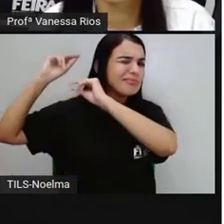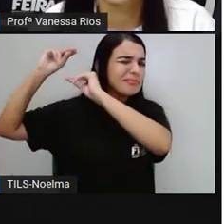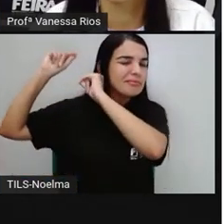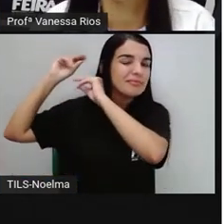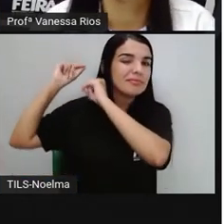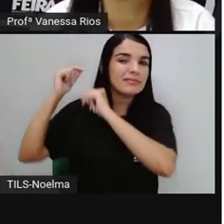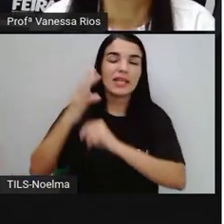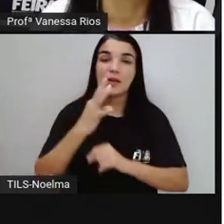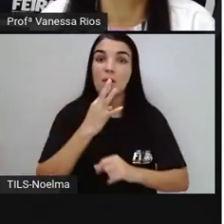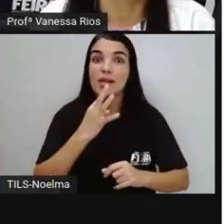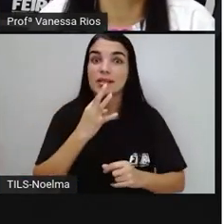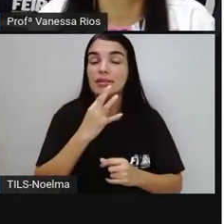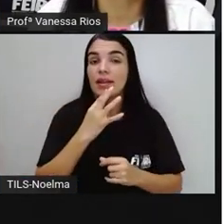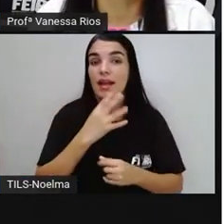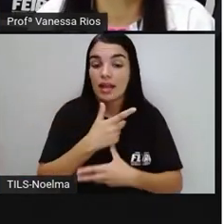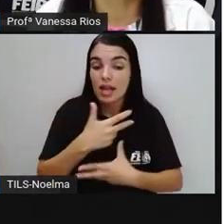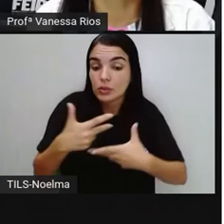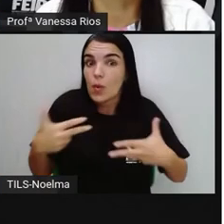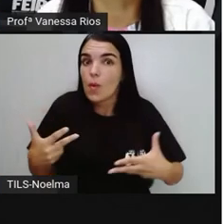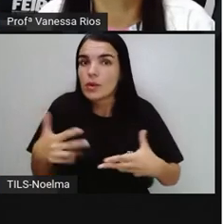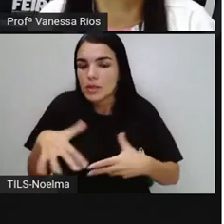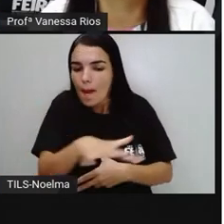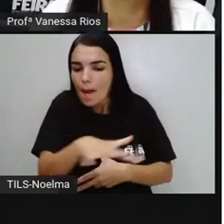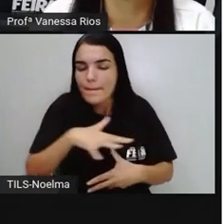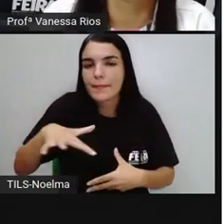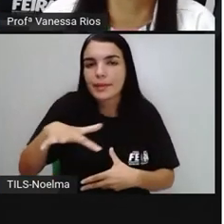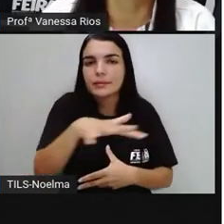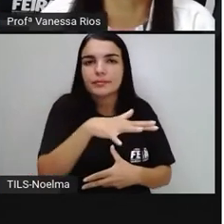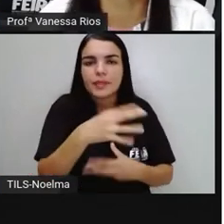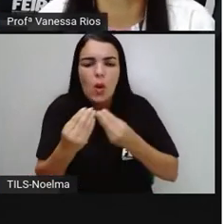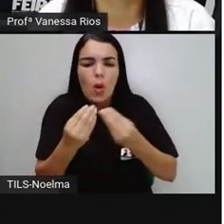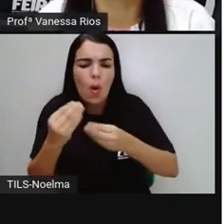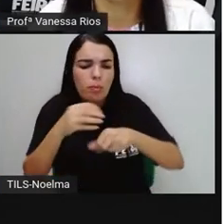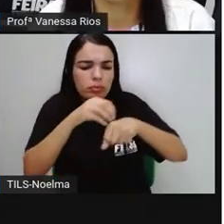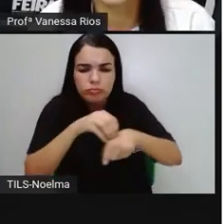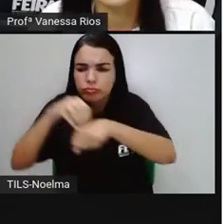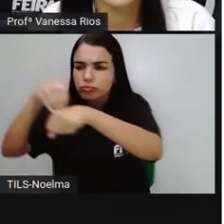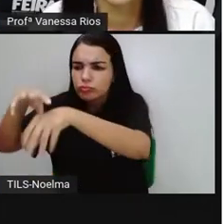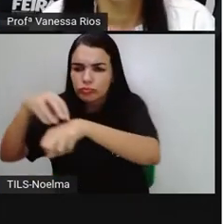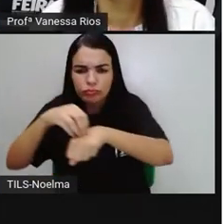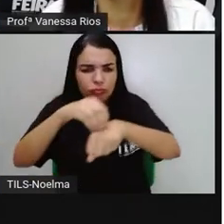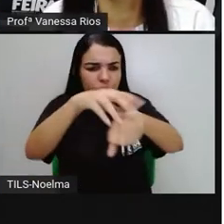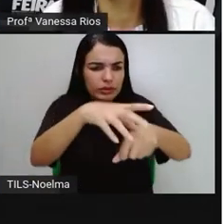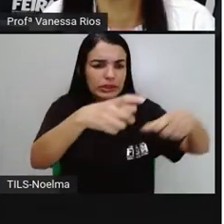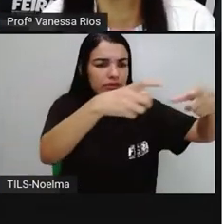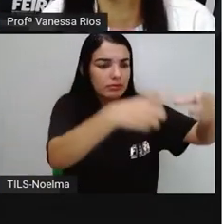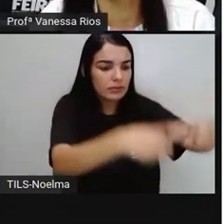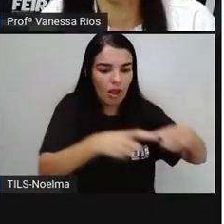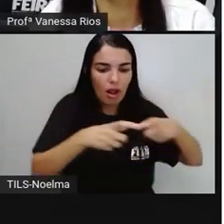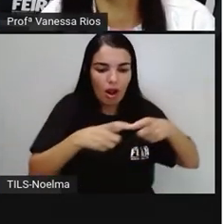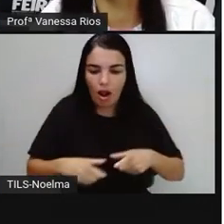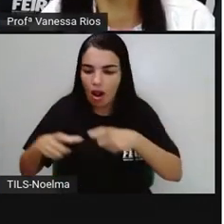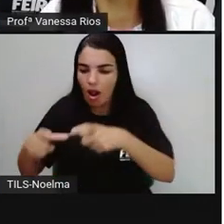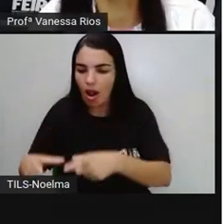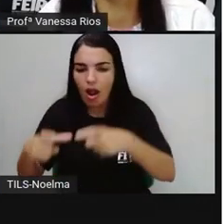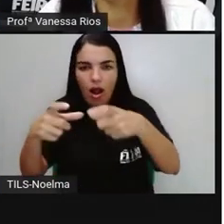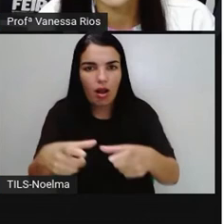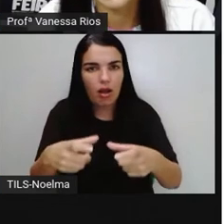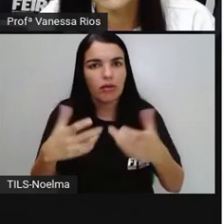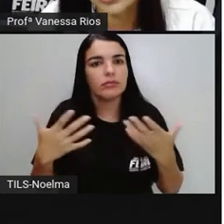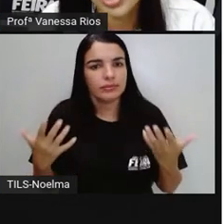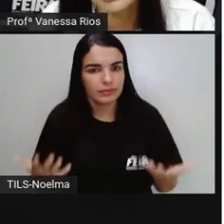o ambiente e saber aí como é que a gente se move, se localiza dentro dos determinados